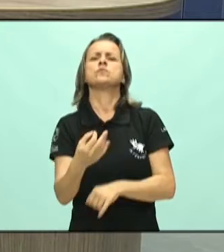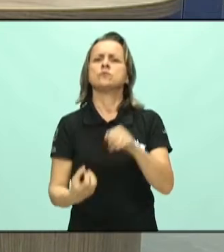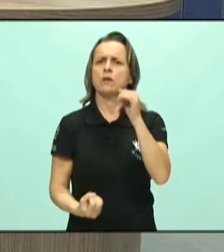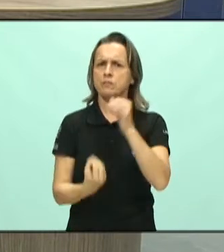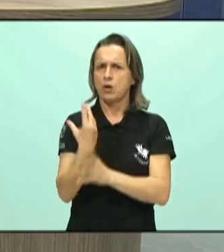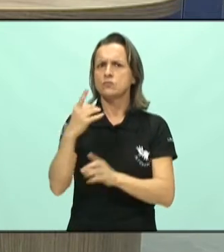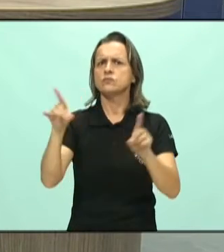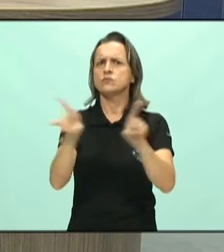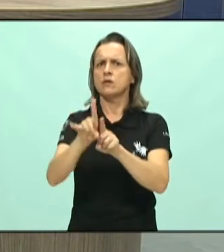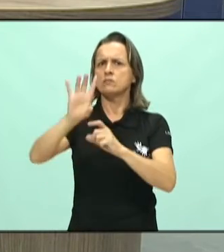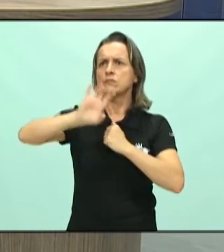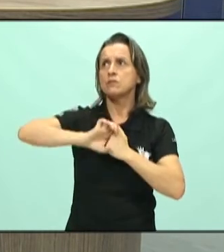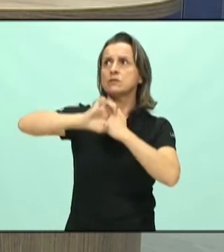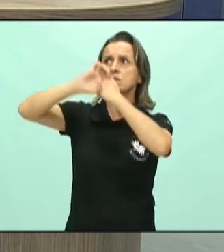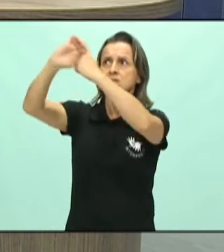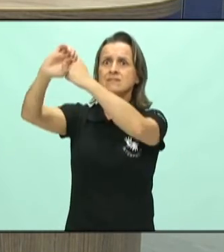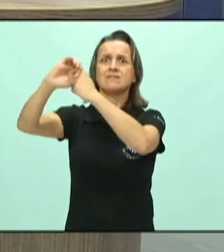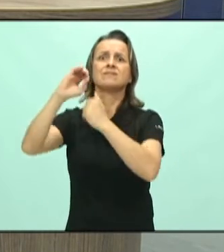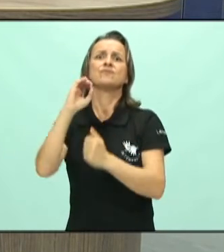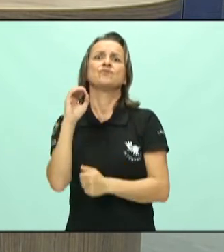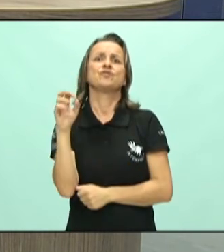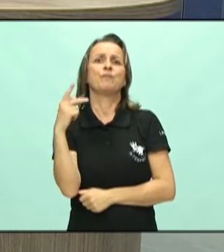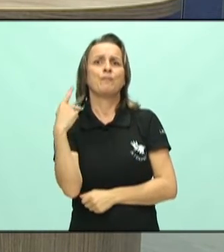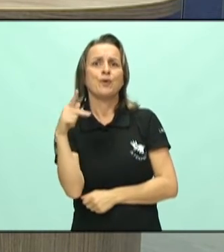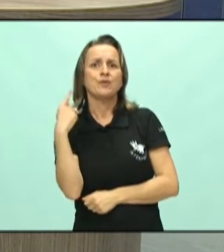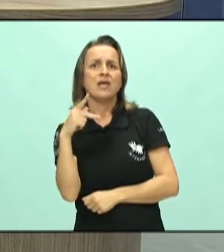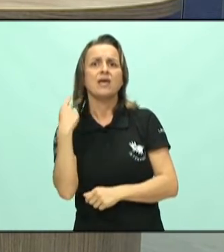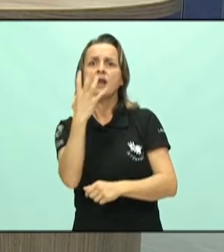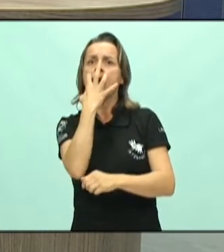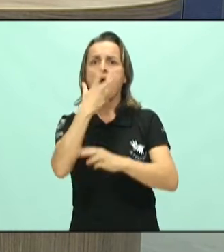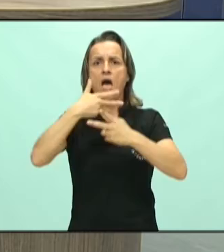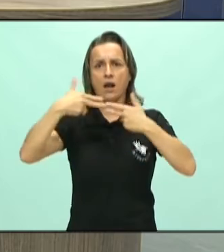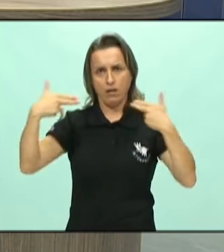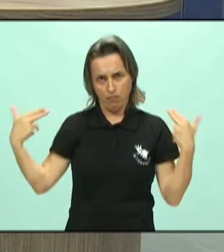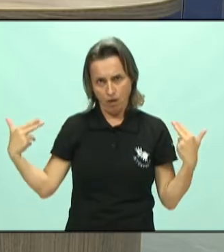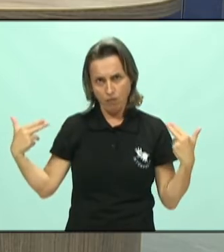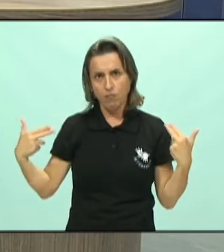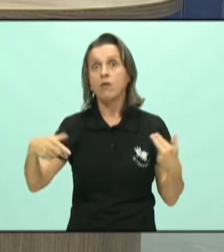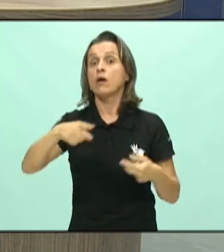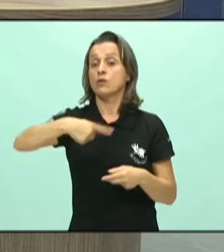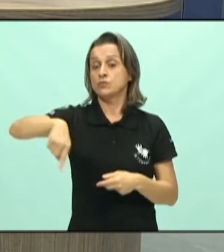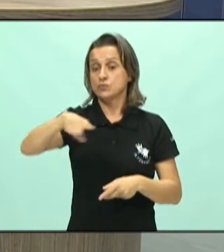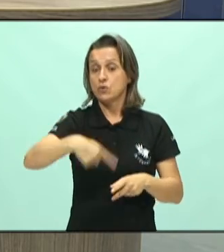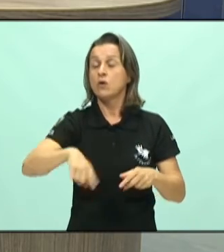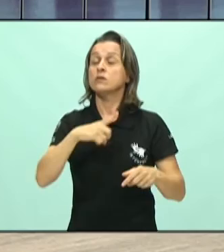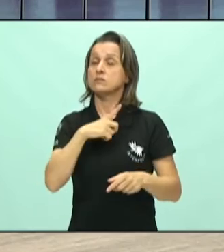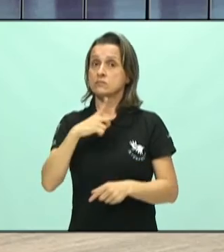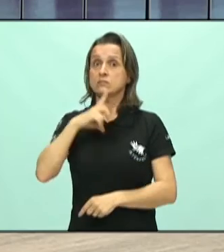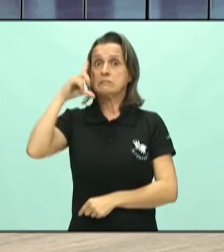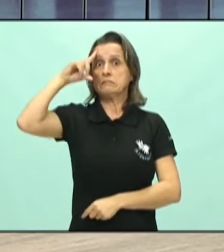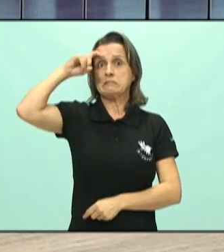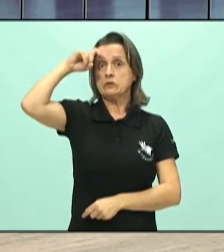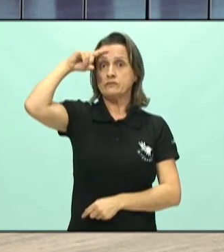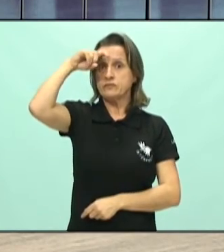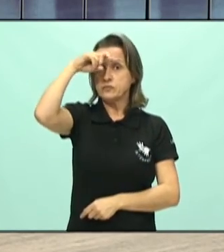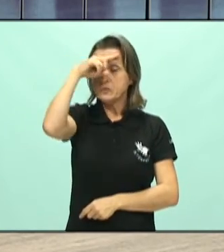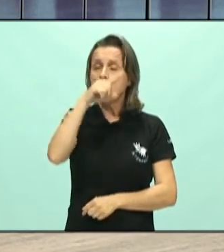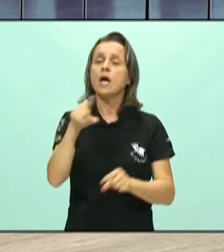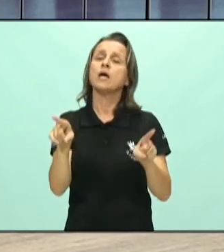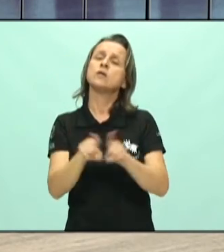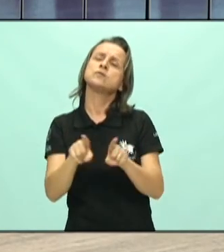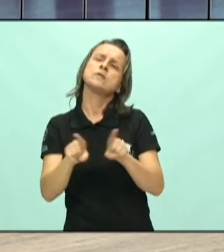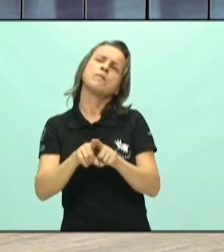exportação de proteína animal. É o estado mais representativo e nós teríamos muita dificuldade referente a isso. Outro item que